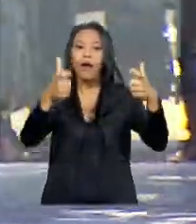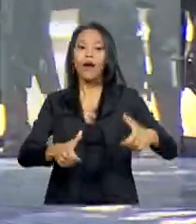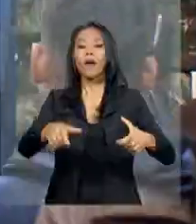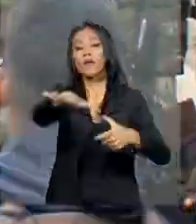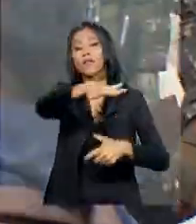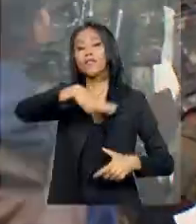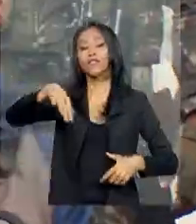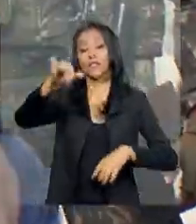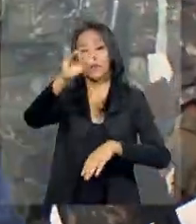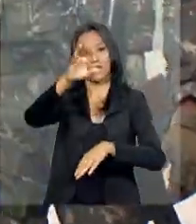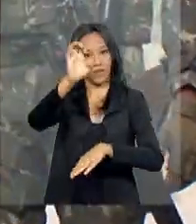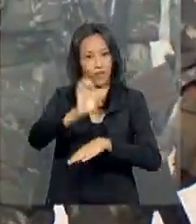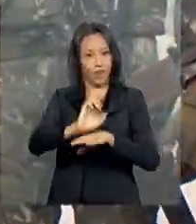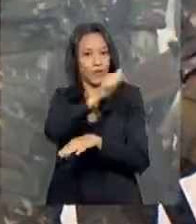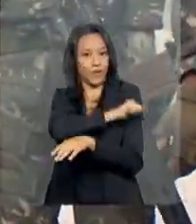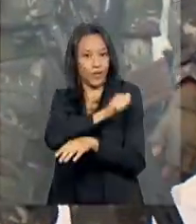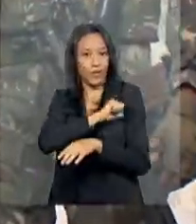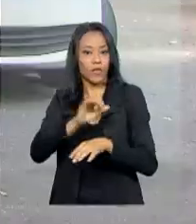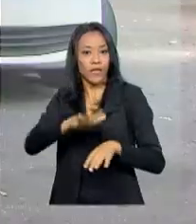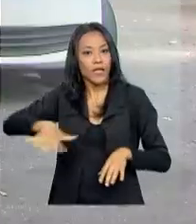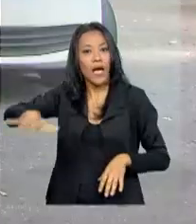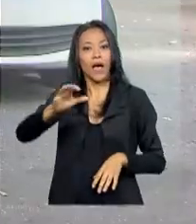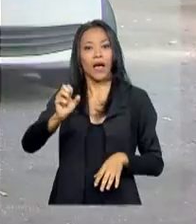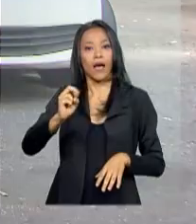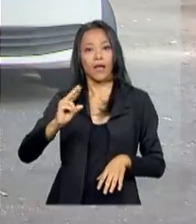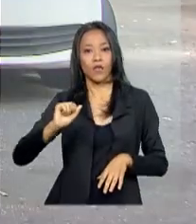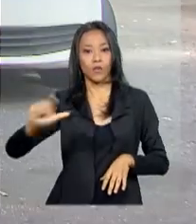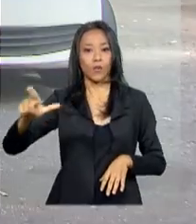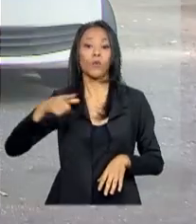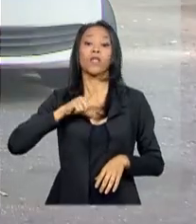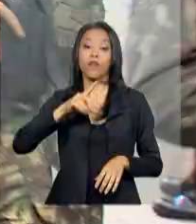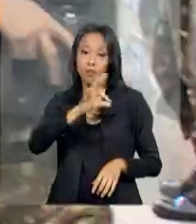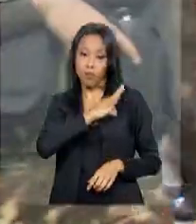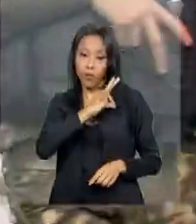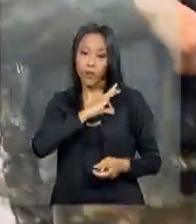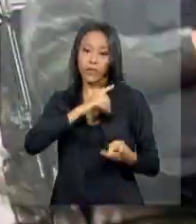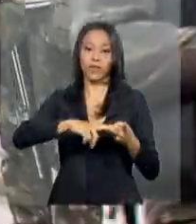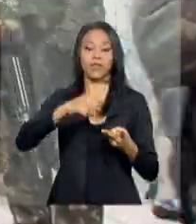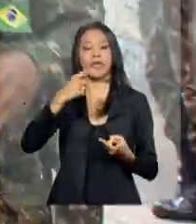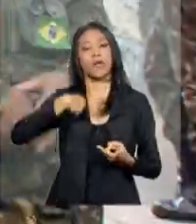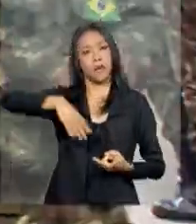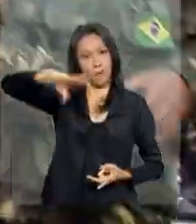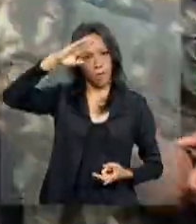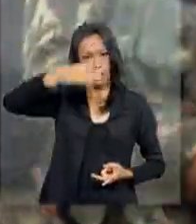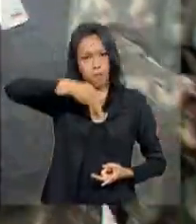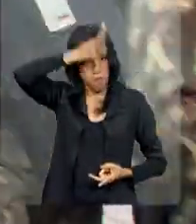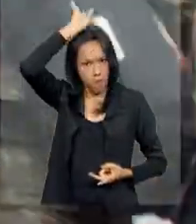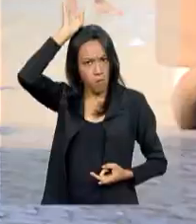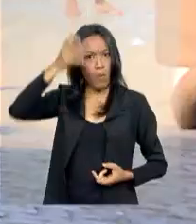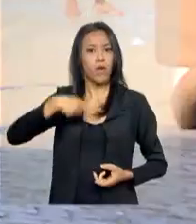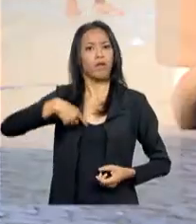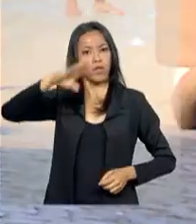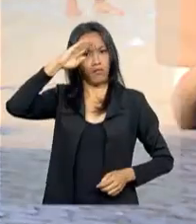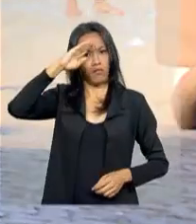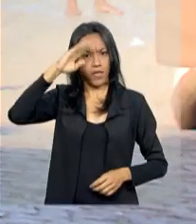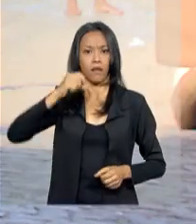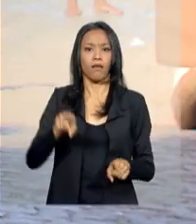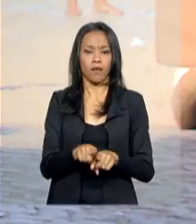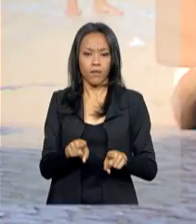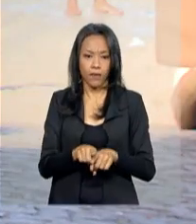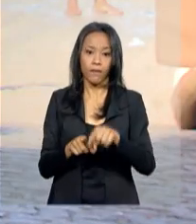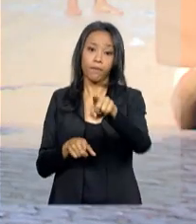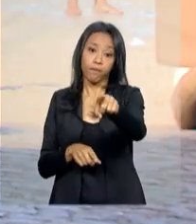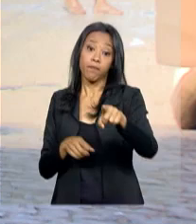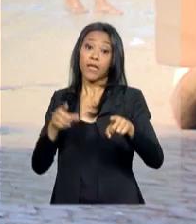Janeiro, que contou com o corpo de bombeiros, as polícias civil e militar e homens das forças armadas. A operação aqui nas